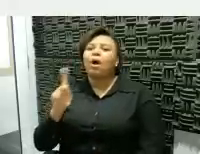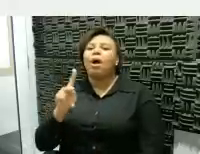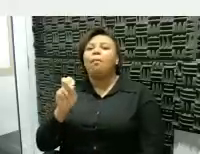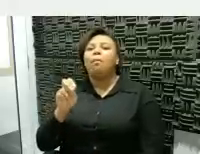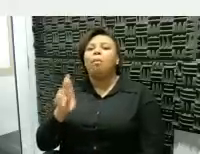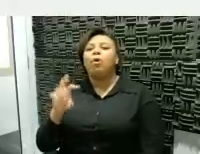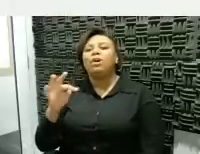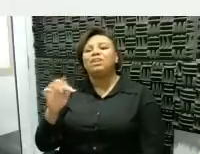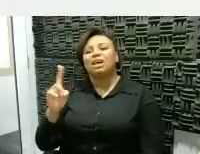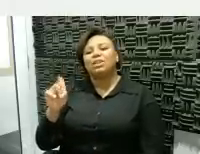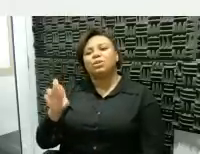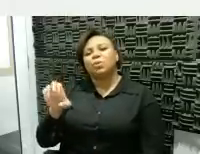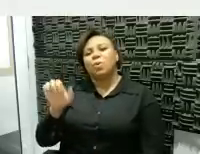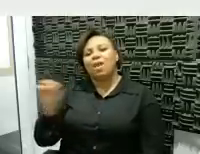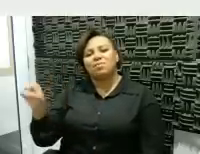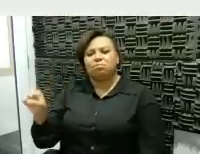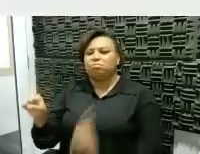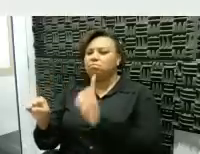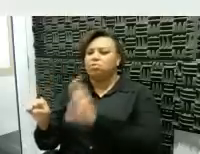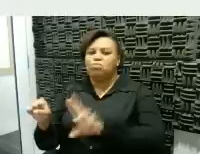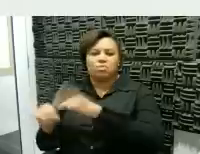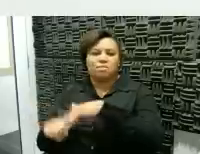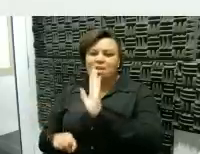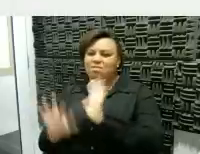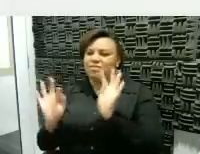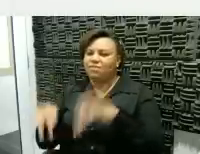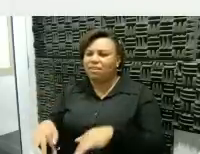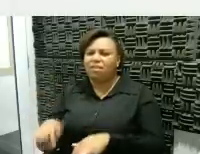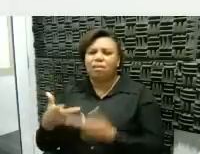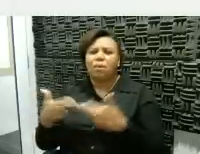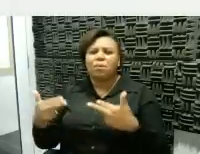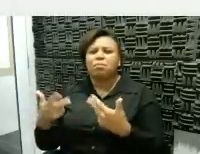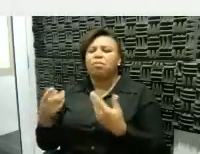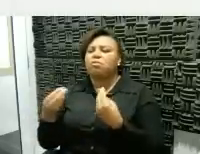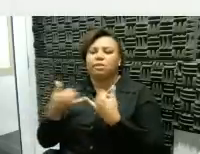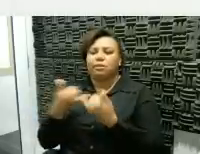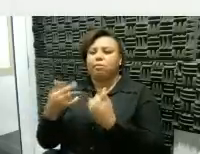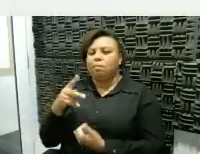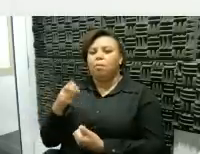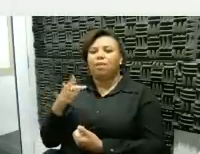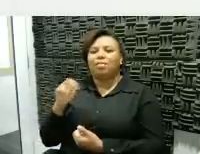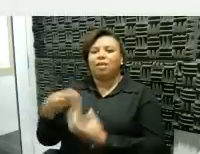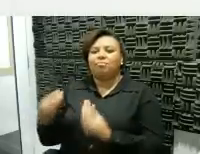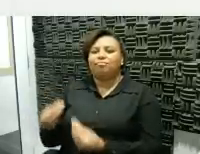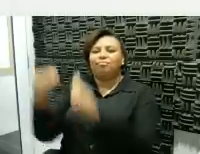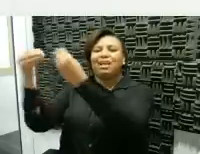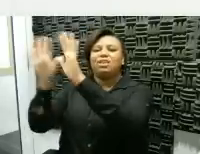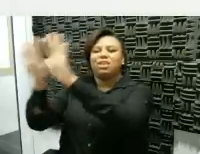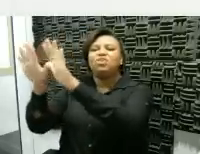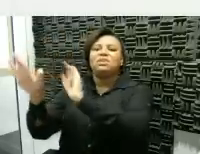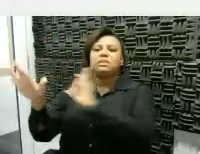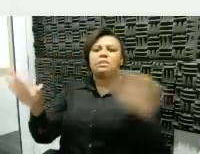deficiência me dizem Olha isso não é uma coisa que eu posso deixar na prateleira né e sair um dia sem ela Enfim então eu não Tô Portando